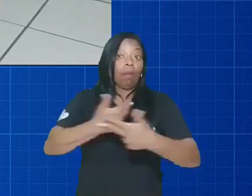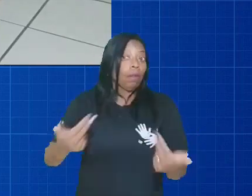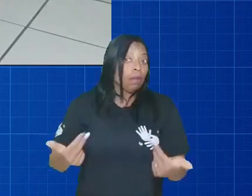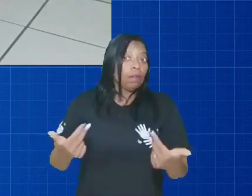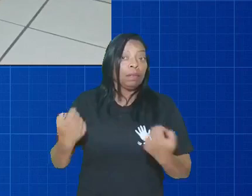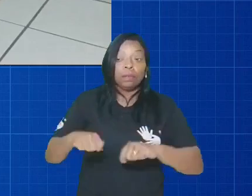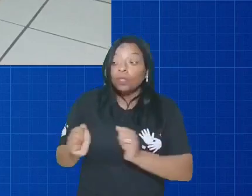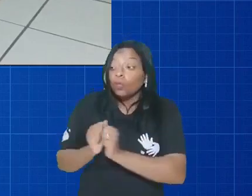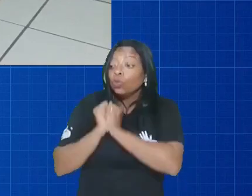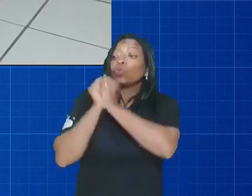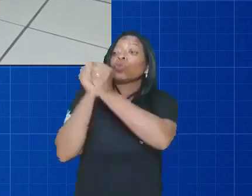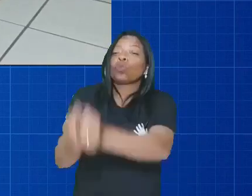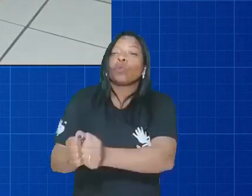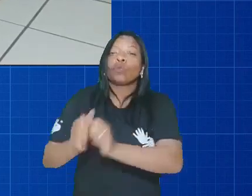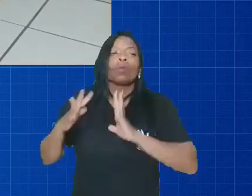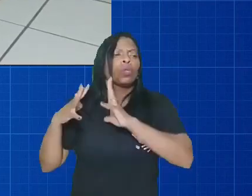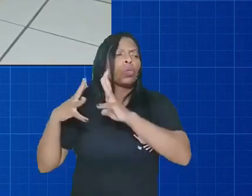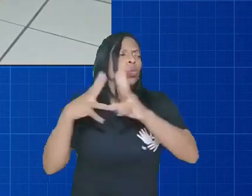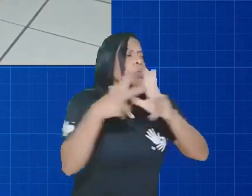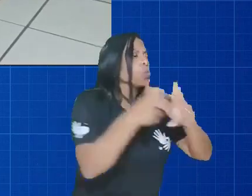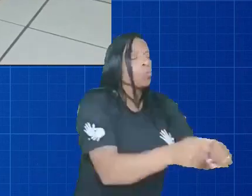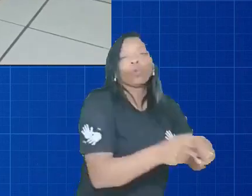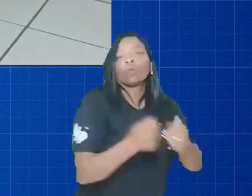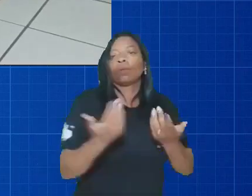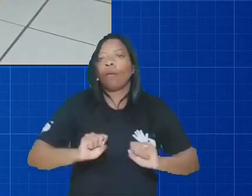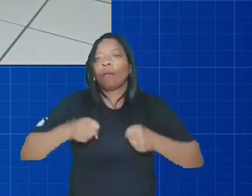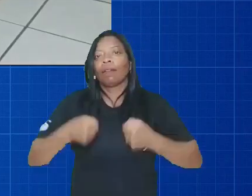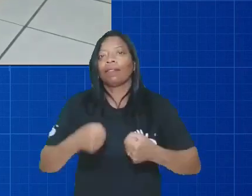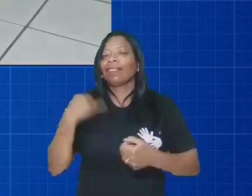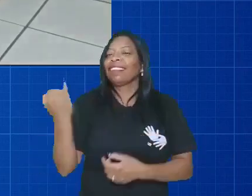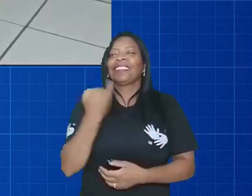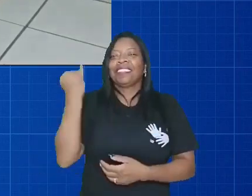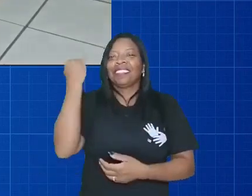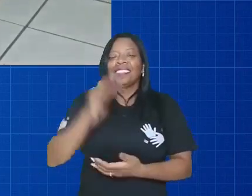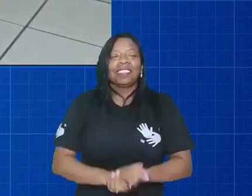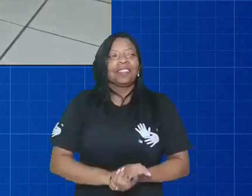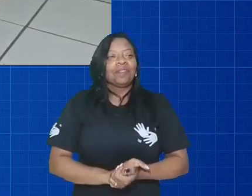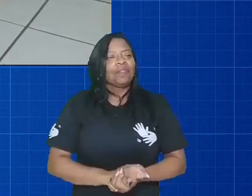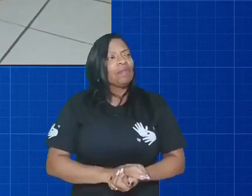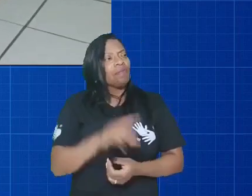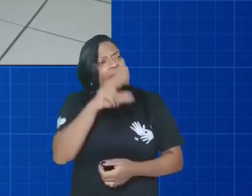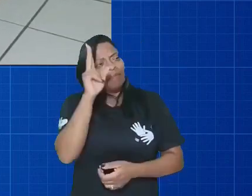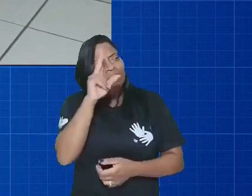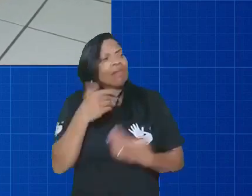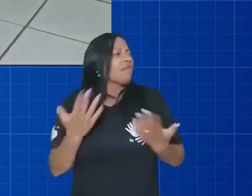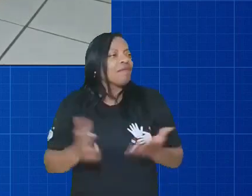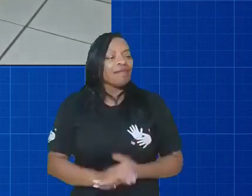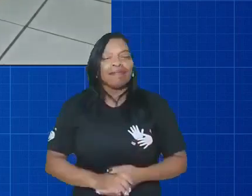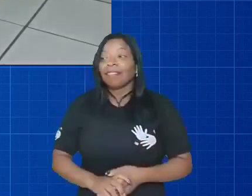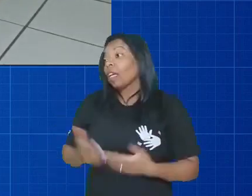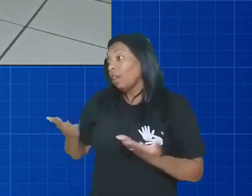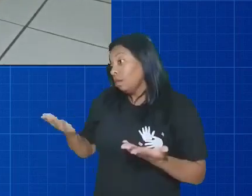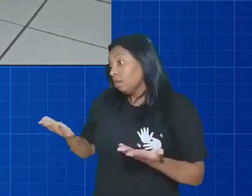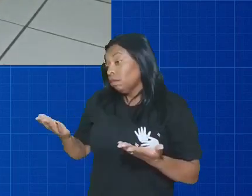que são bem importantes. Mais alguma coisa que você lembre? Na verdade, Priscila, dos aspectos que eu